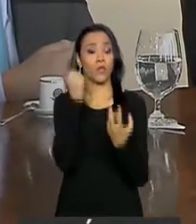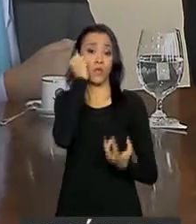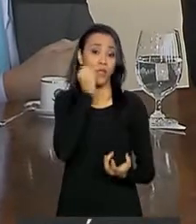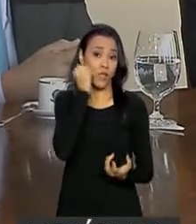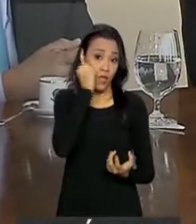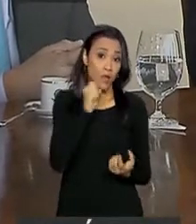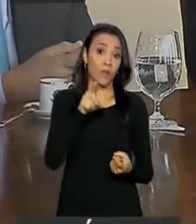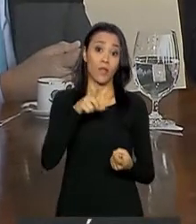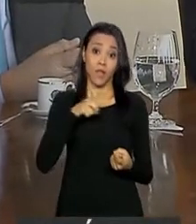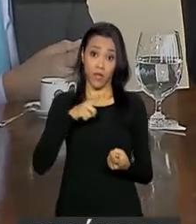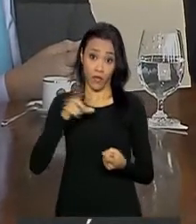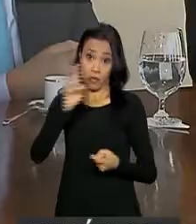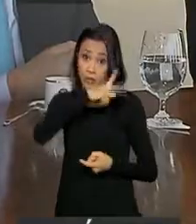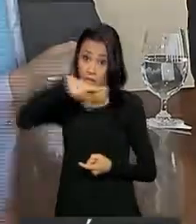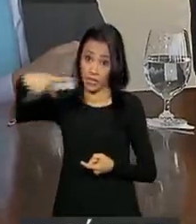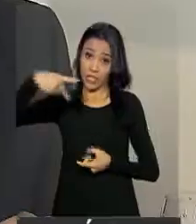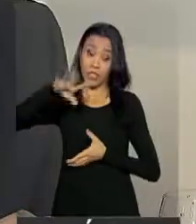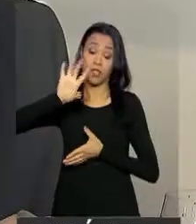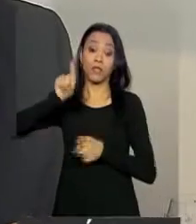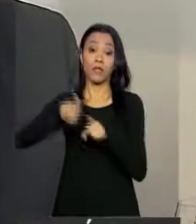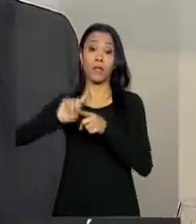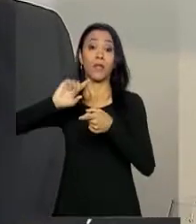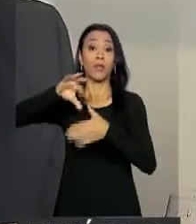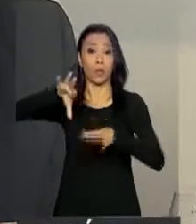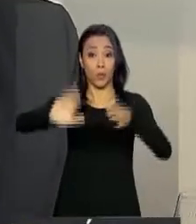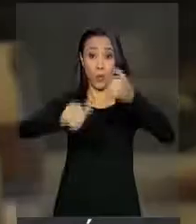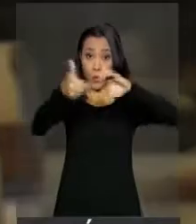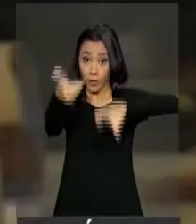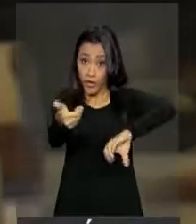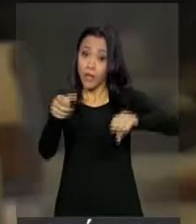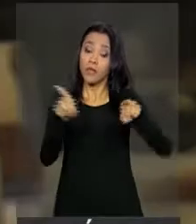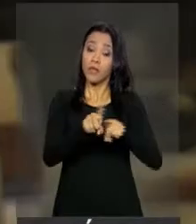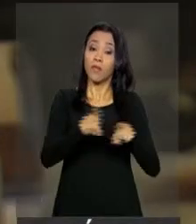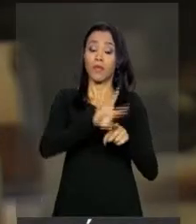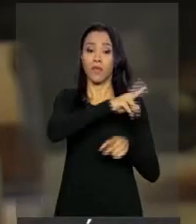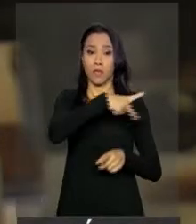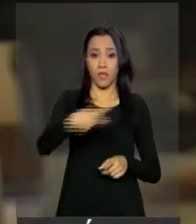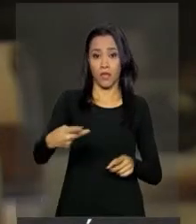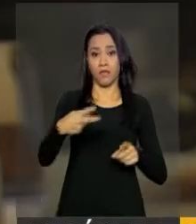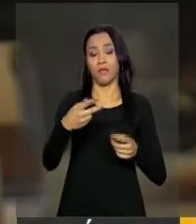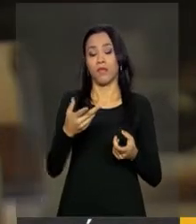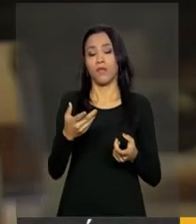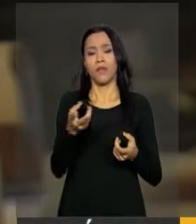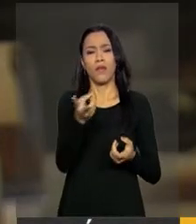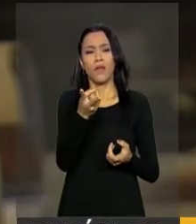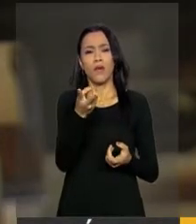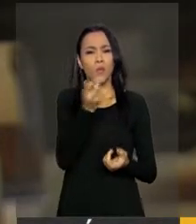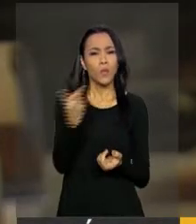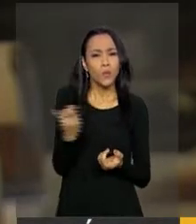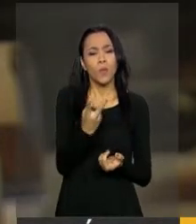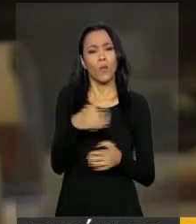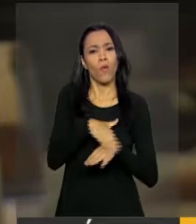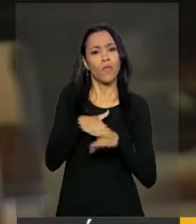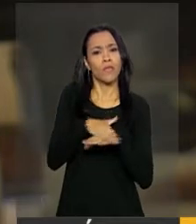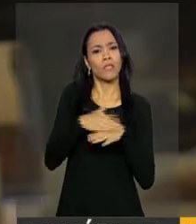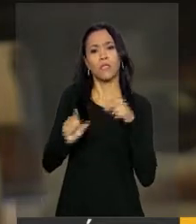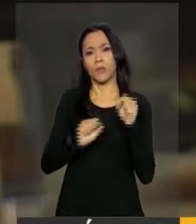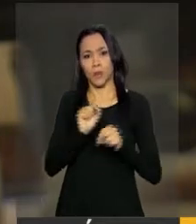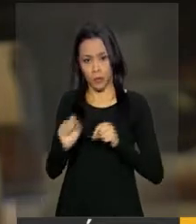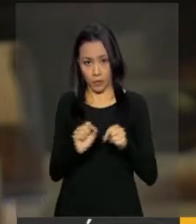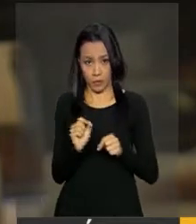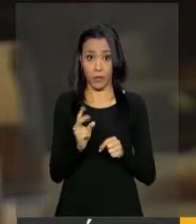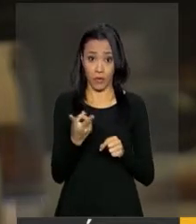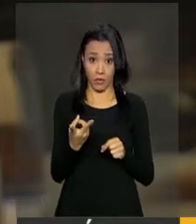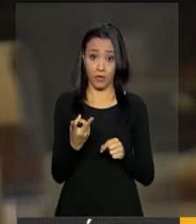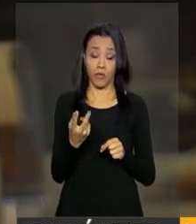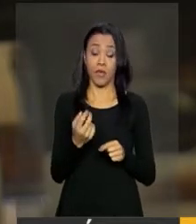do Congresso e do Senado Federal, Renan Calheiros. Entre os assuntos discutidos pelo presidente em exercício, Michel Temer, e o presidente do